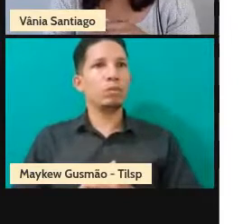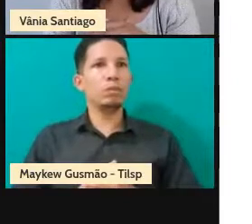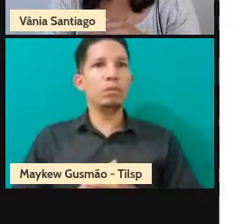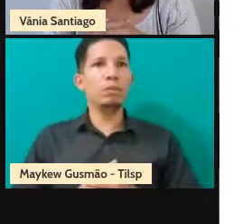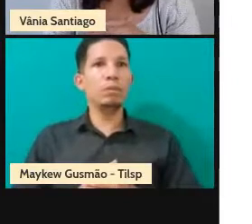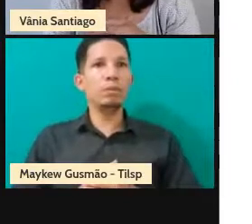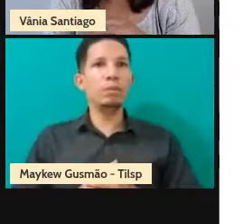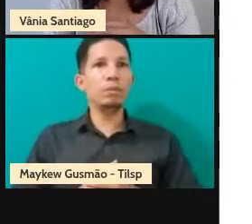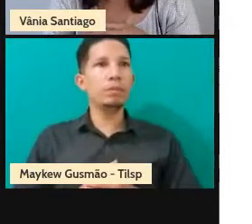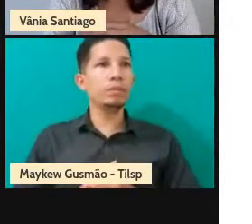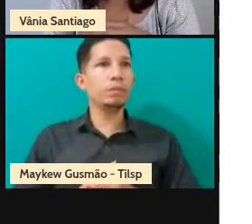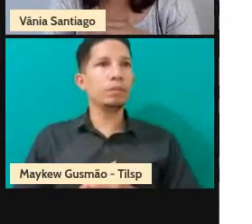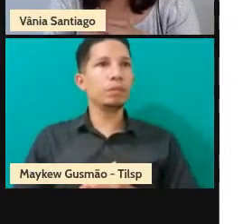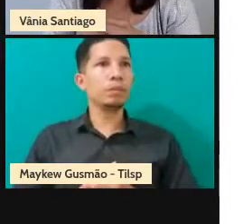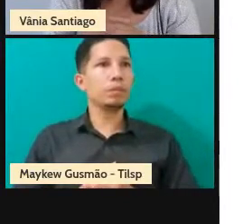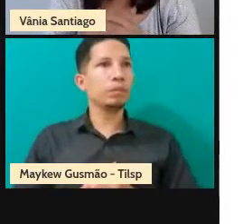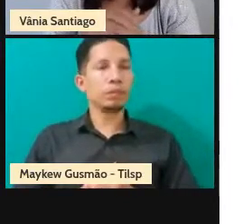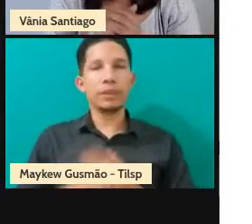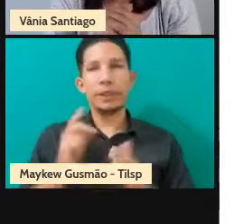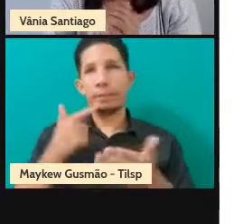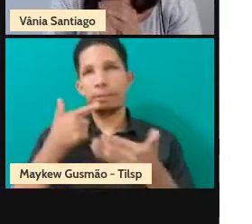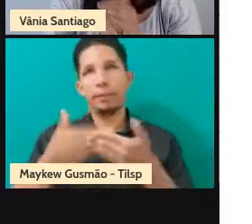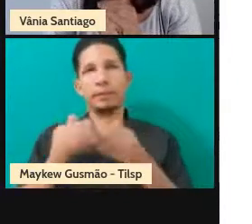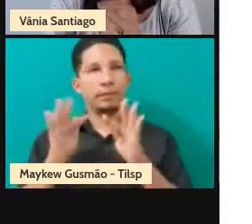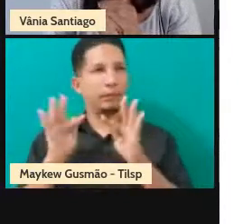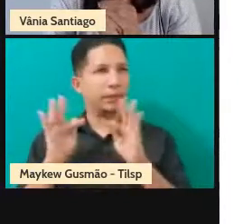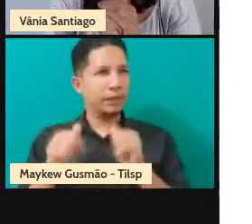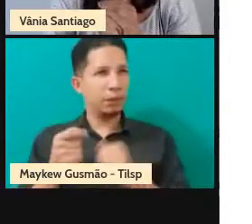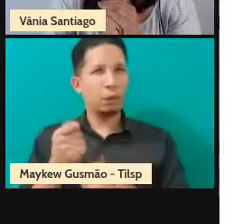Então, a partir desse, já para finalizar, quase,